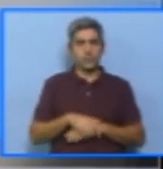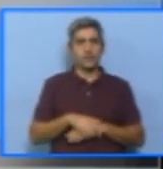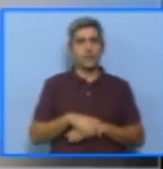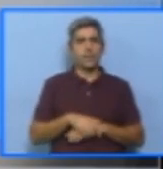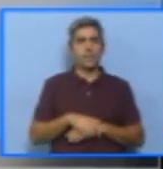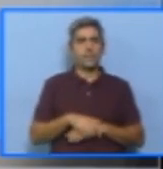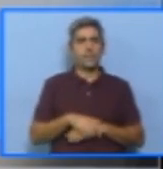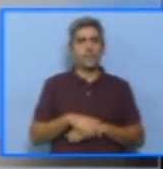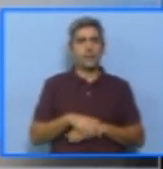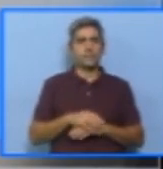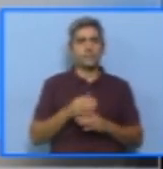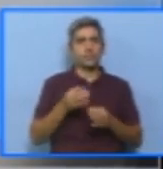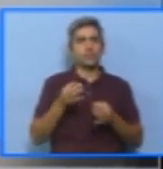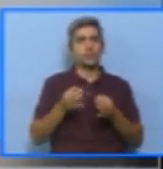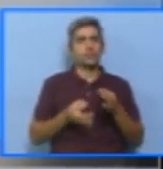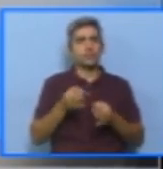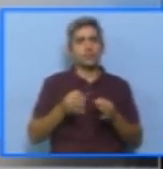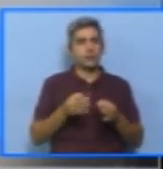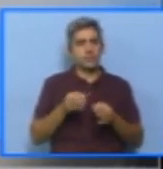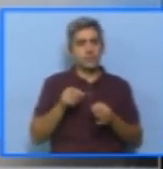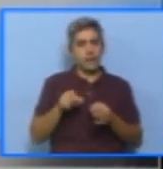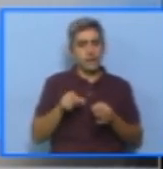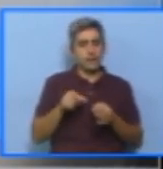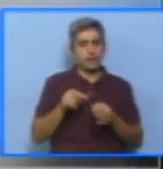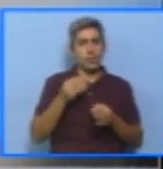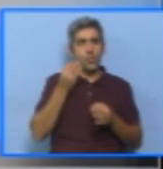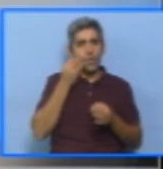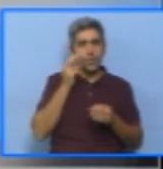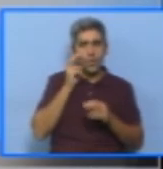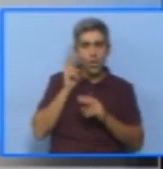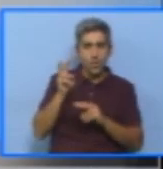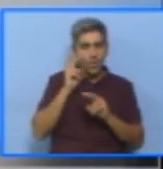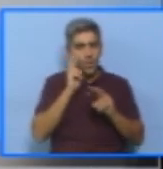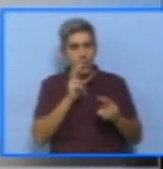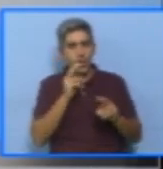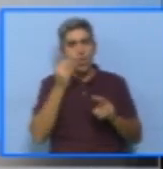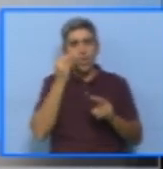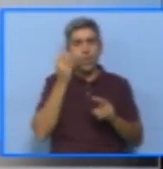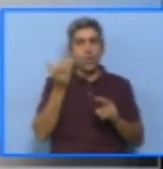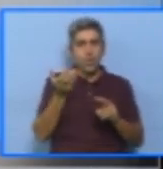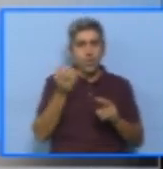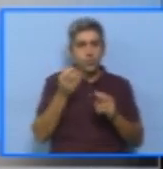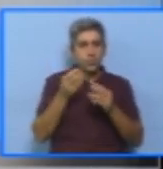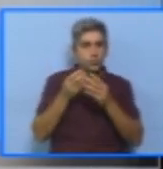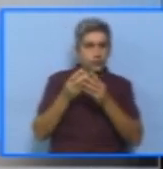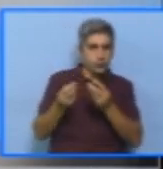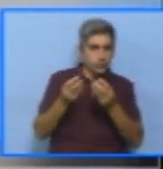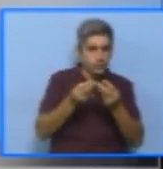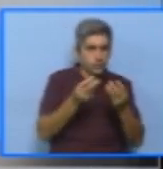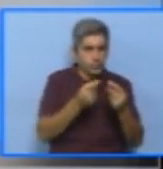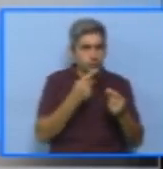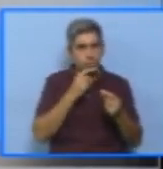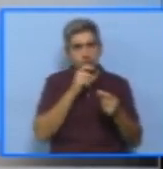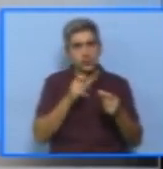que é a questão da justiça. E como olhar, como superar uma